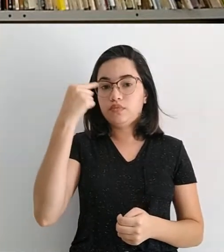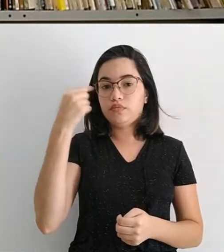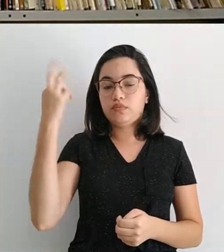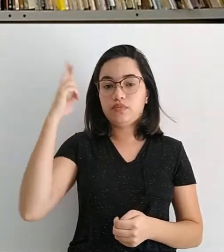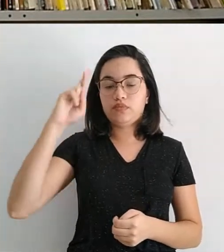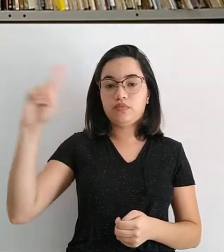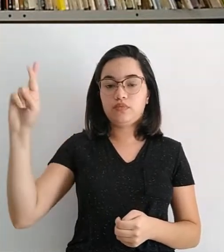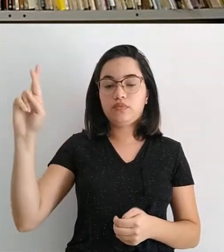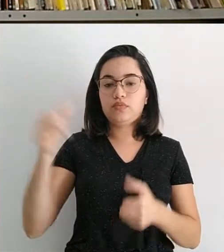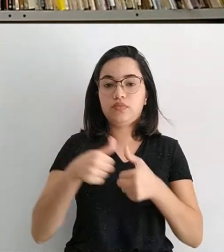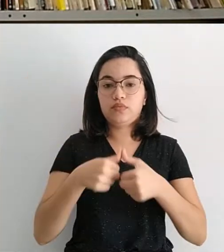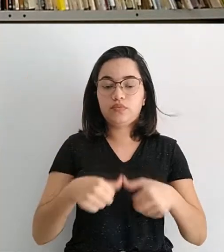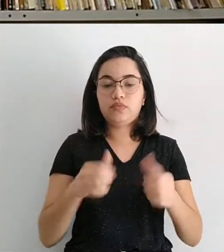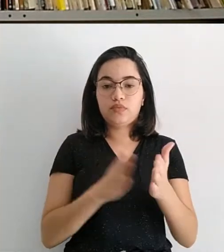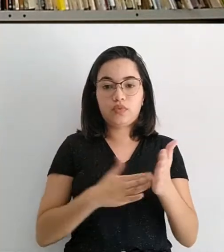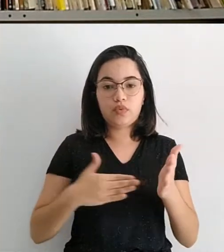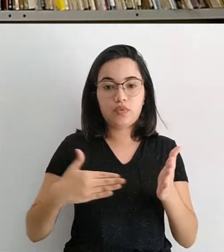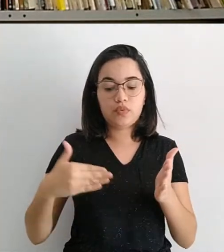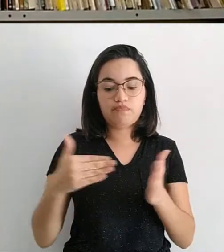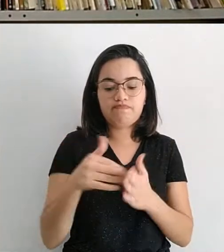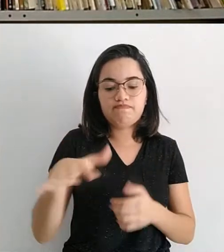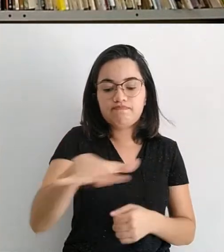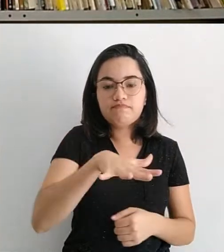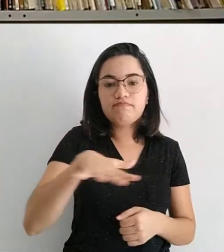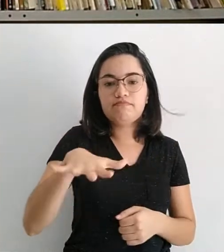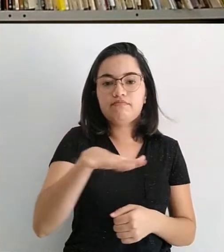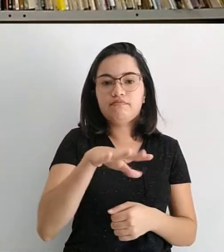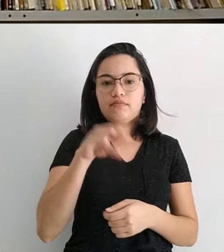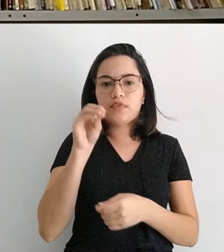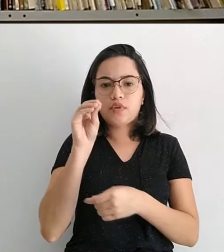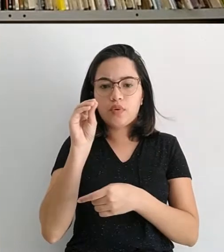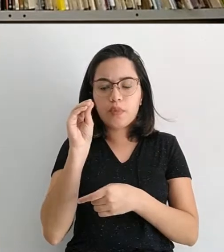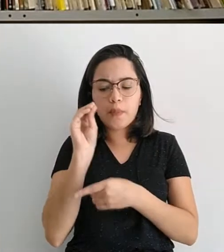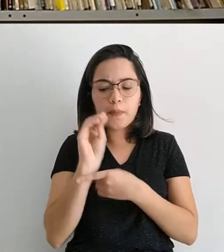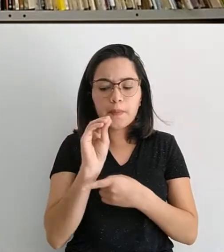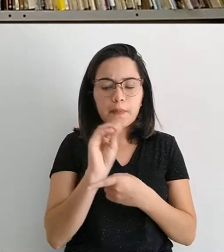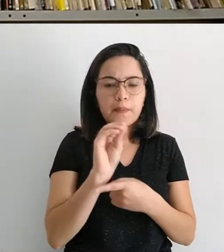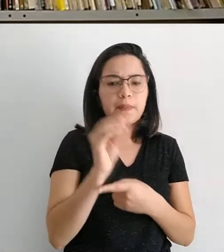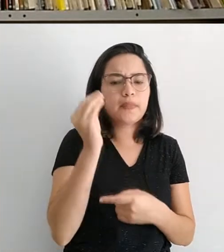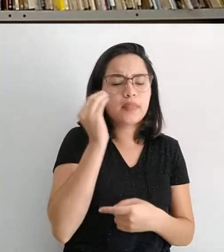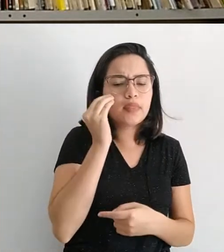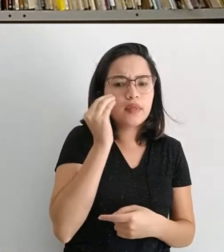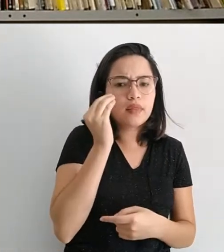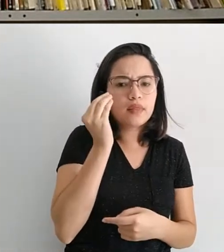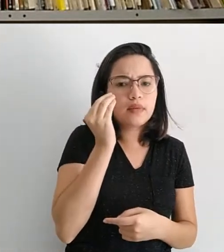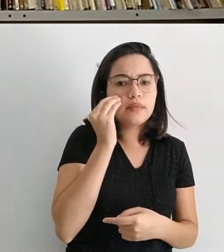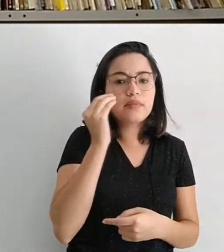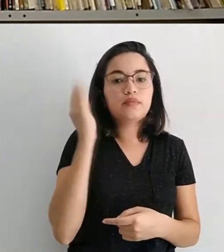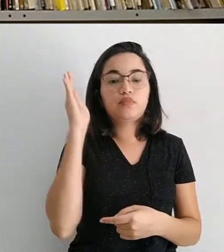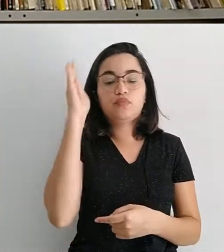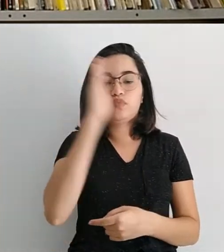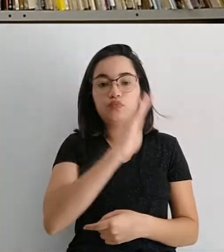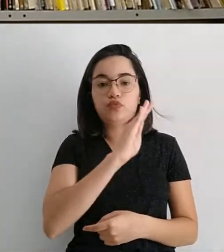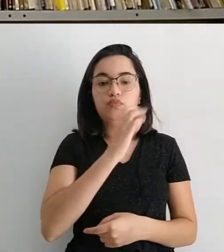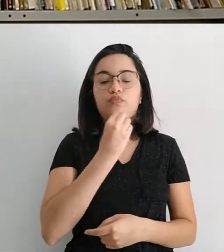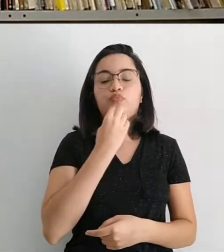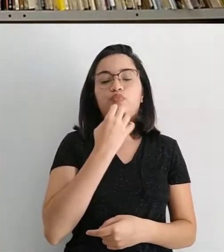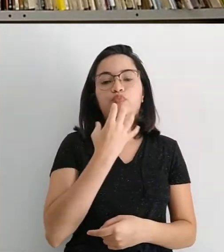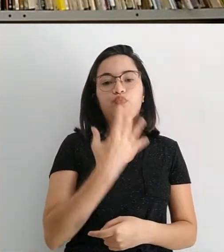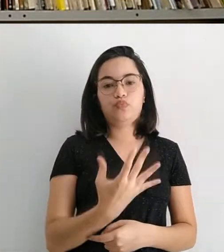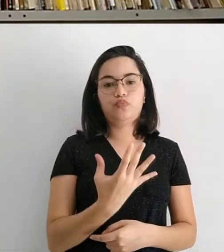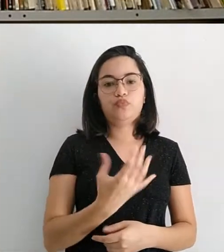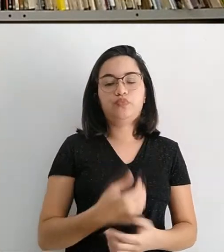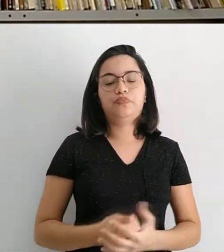do Senhor estão em toda parte, observando atentamente os maus e os